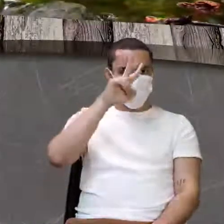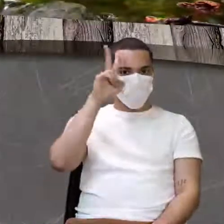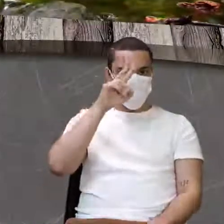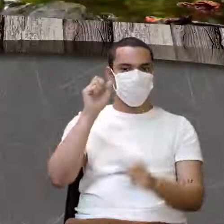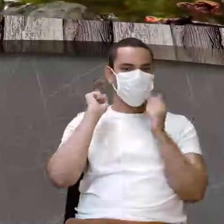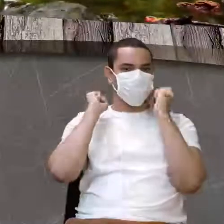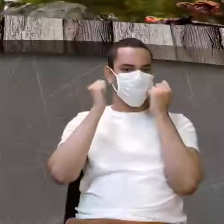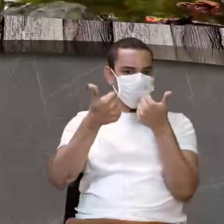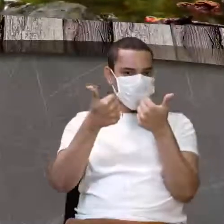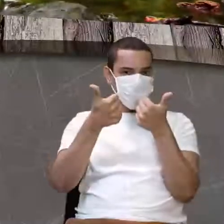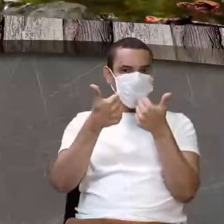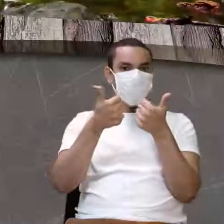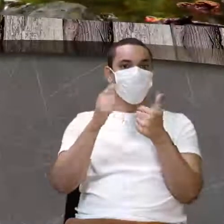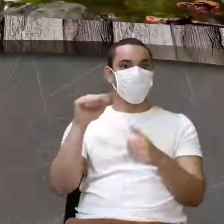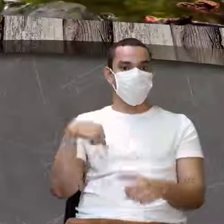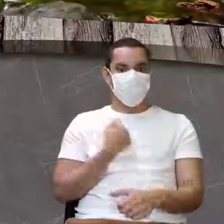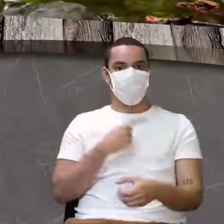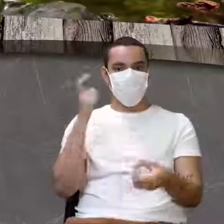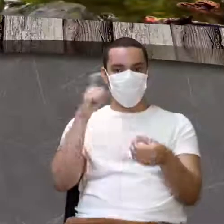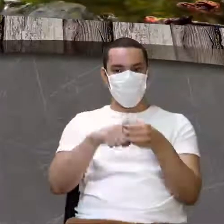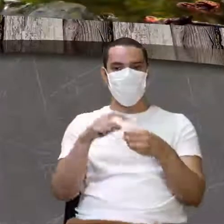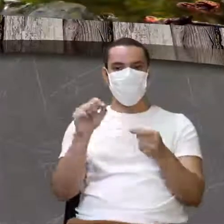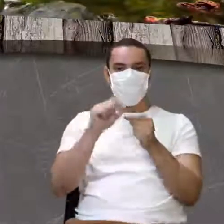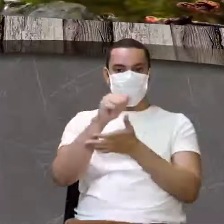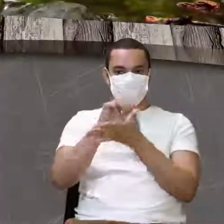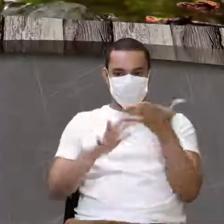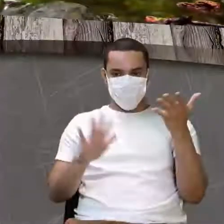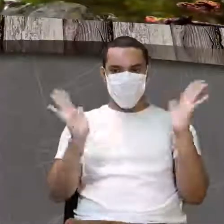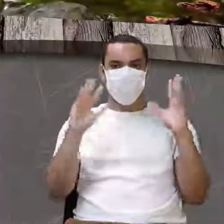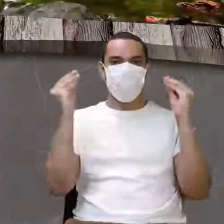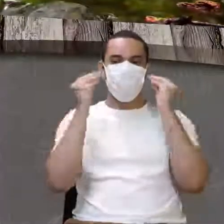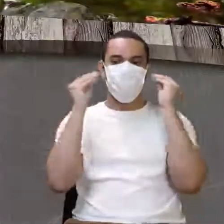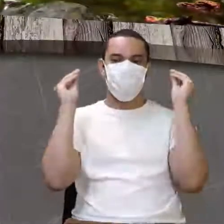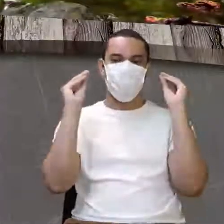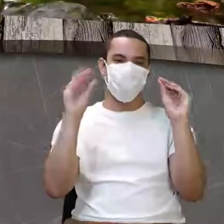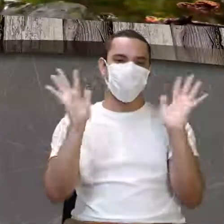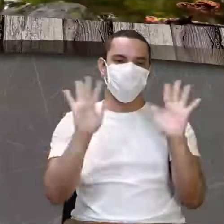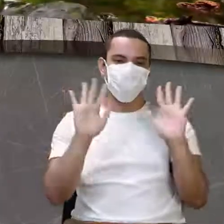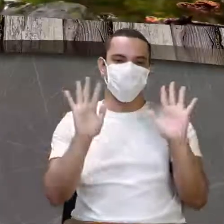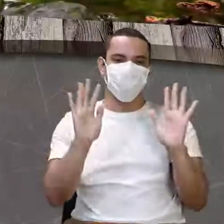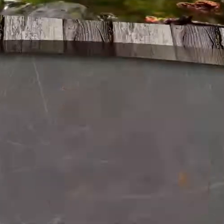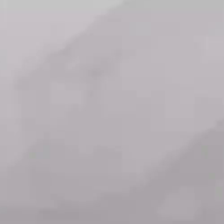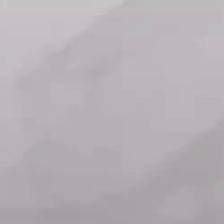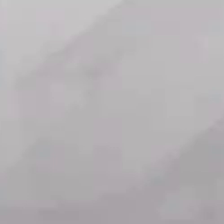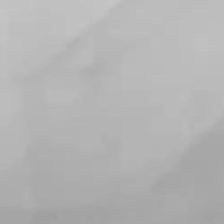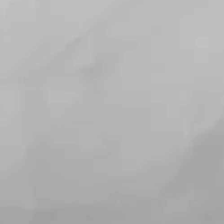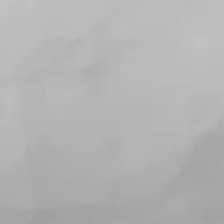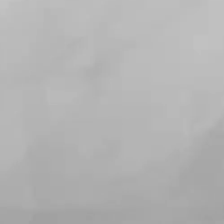mente, tá bom? Para que a gente já faça a nossa atividade. Beijo, até mais!